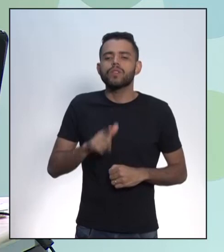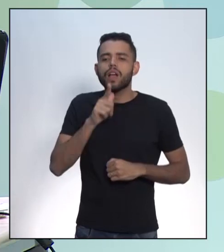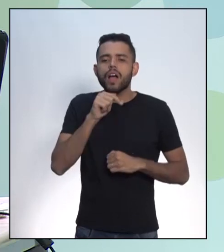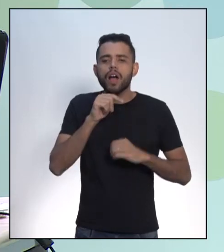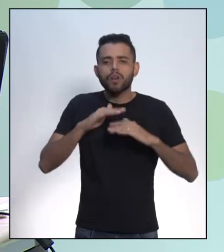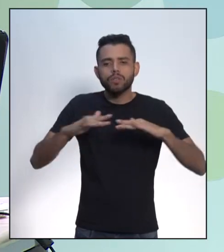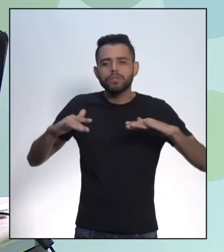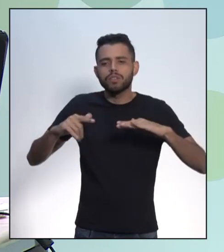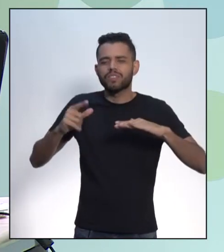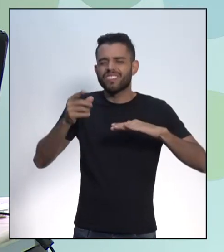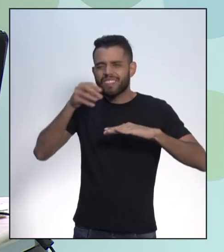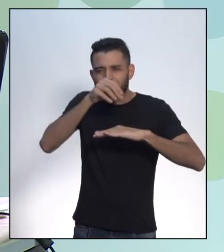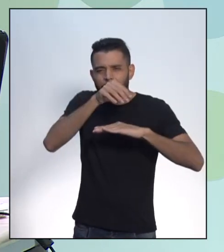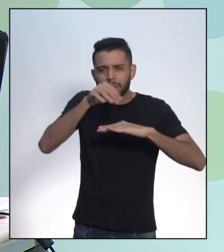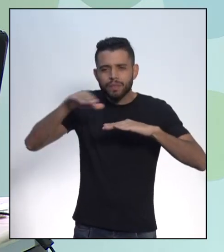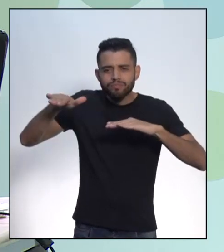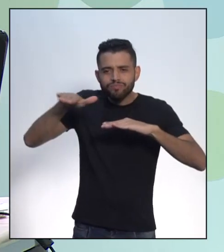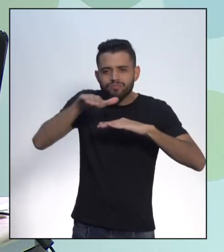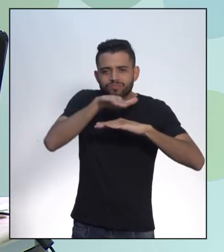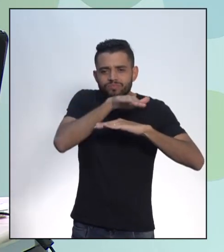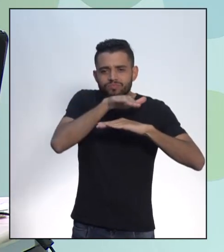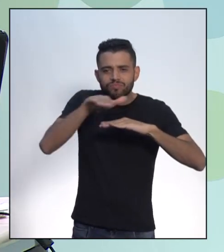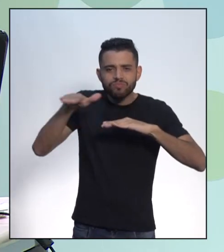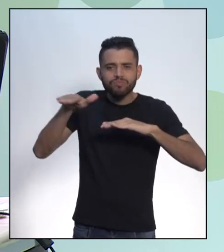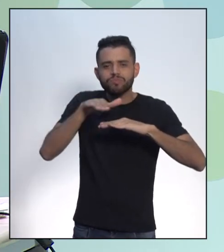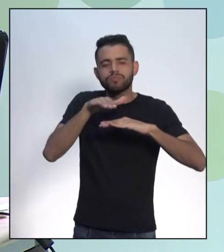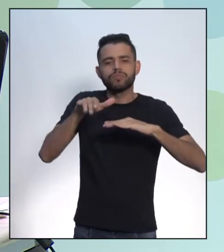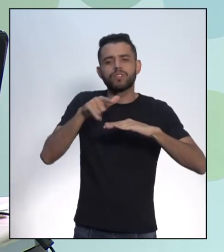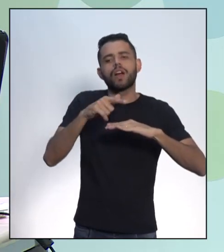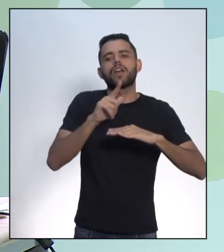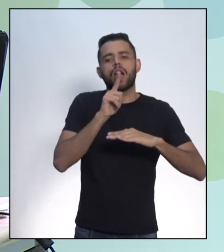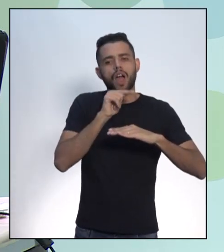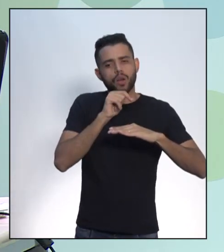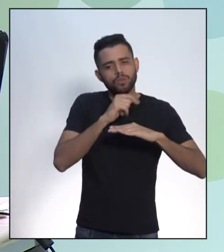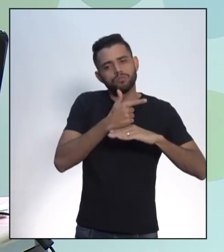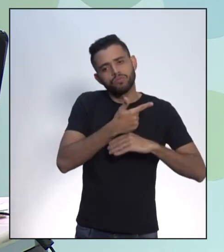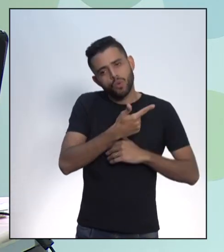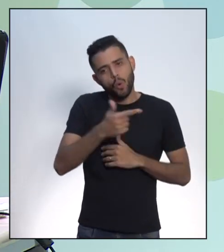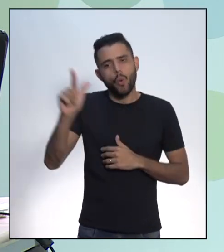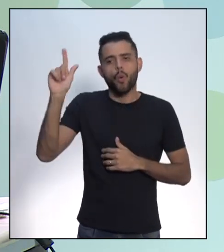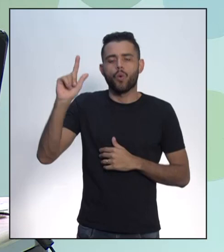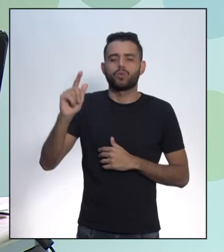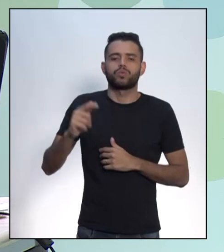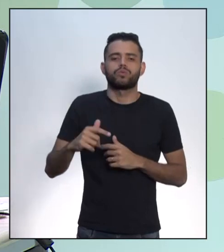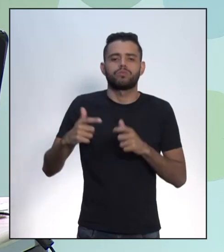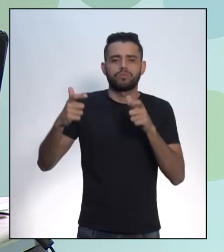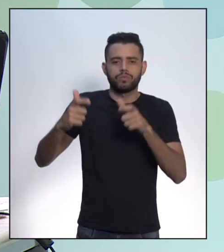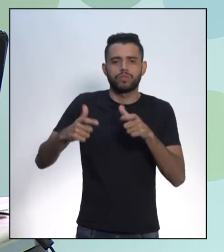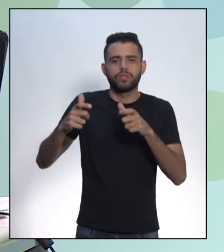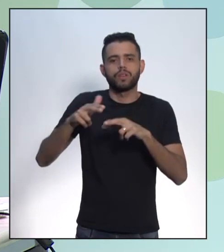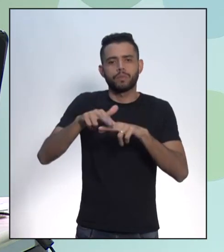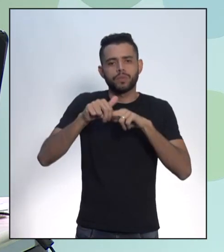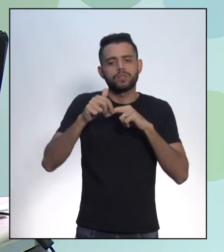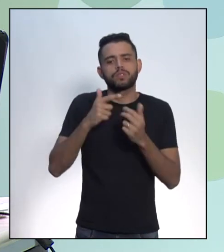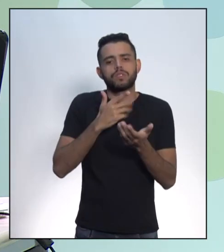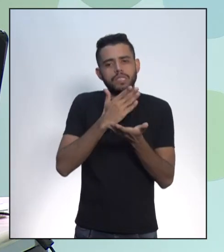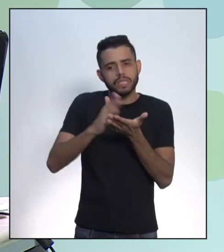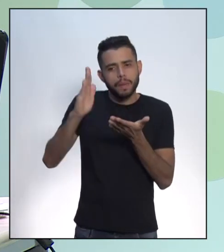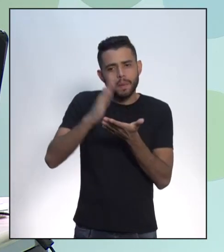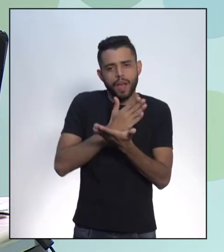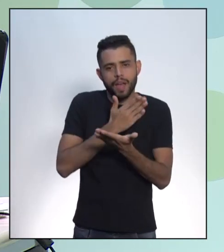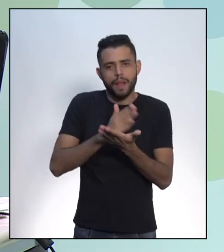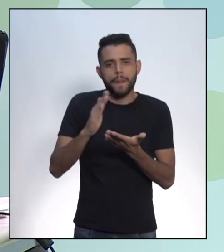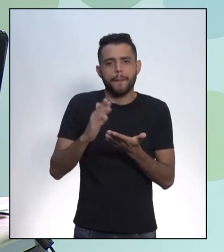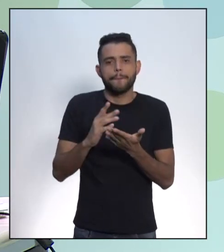superficial, né? E ele vai acabar indo para outra câmara, e por isso que tem uma outra separação física, onde vai ter